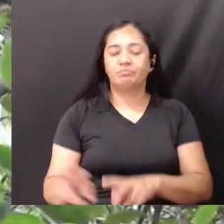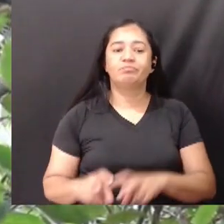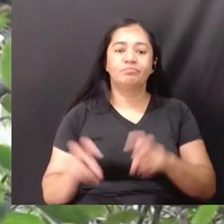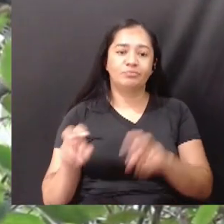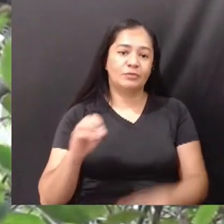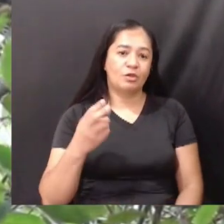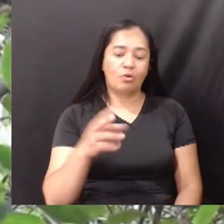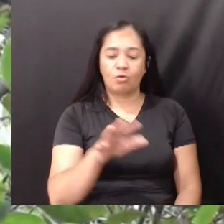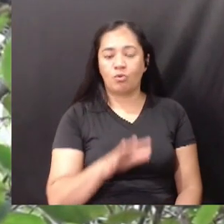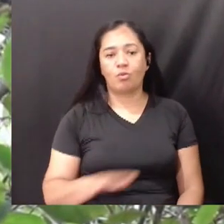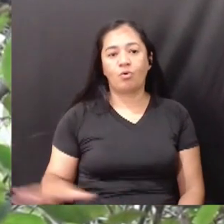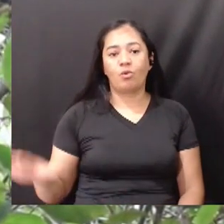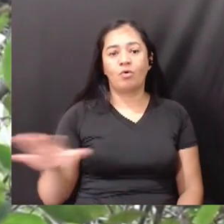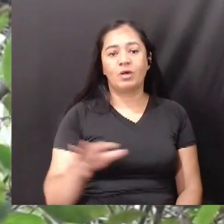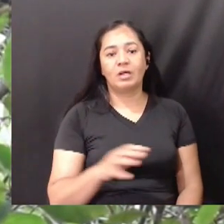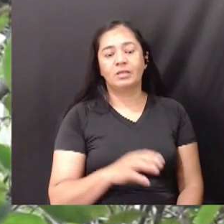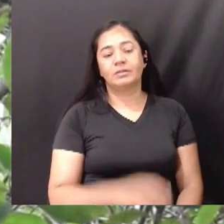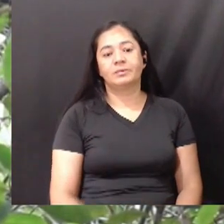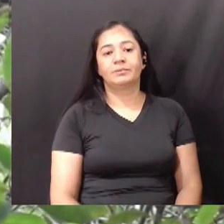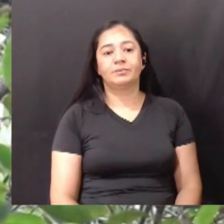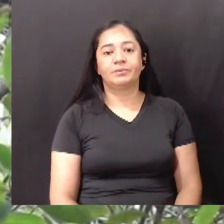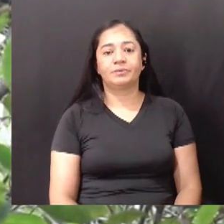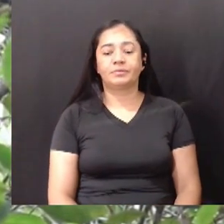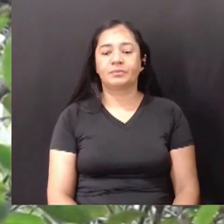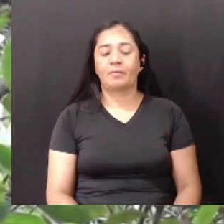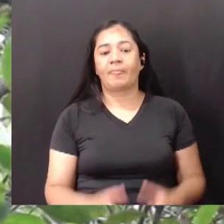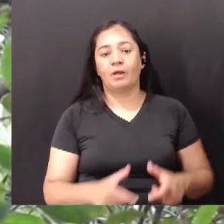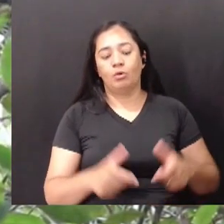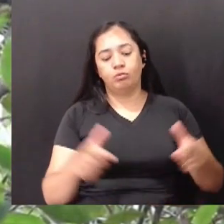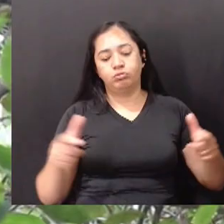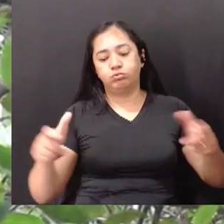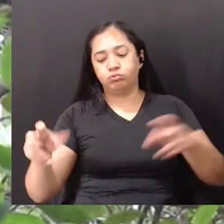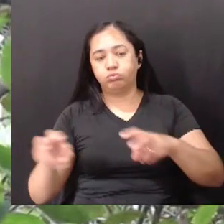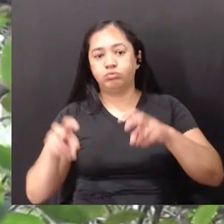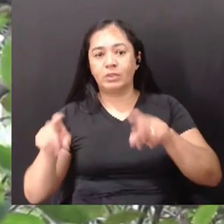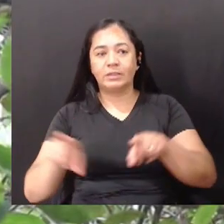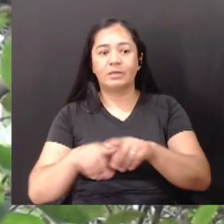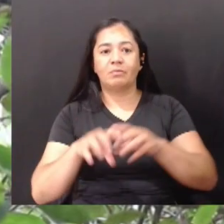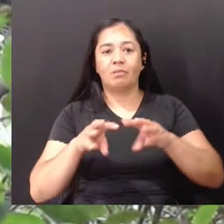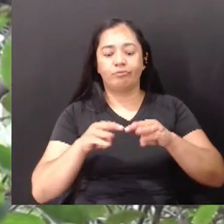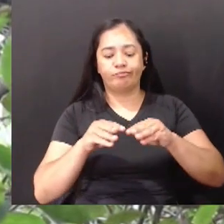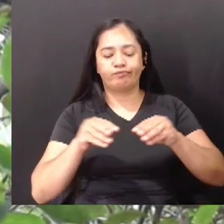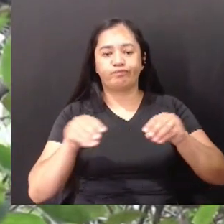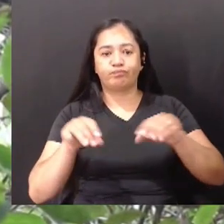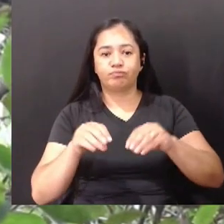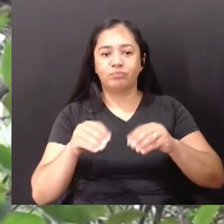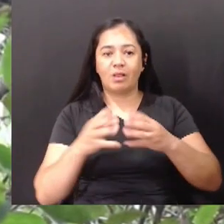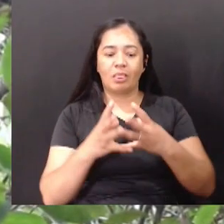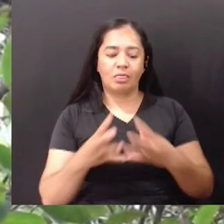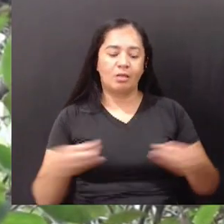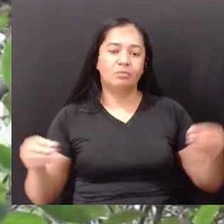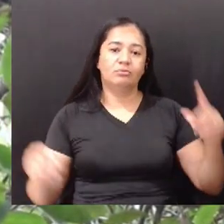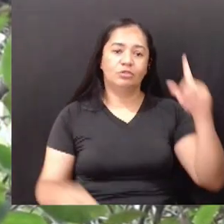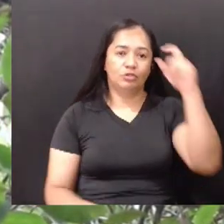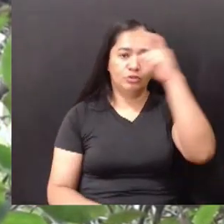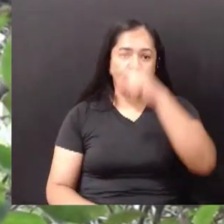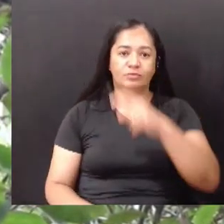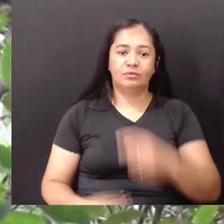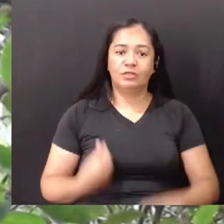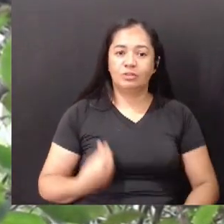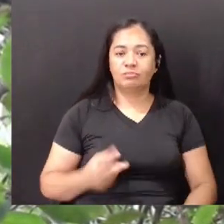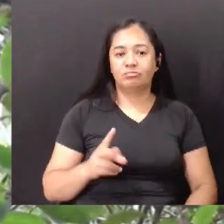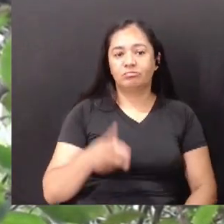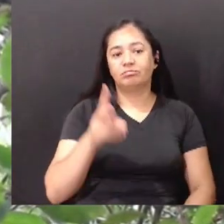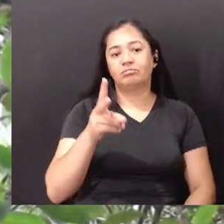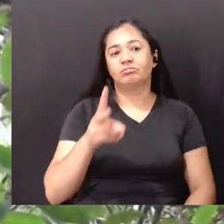em agricultura ou áreas sem vegetação. A expansão agrícola e a degradação florestal dificultam